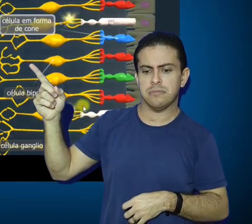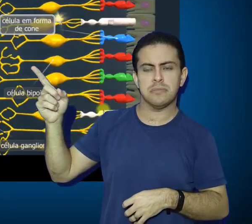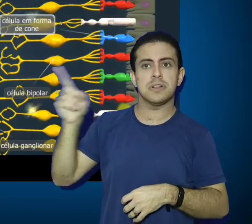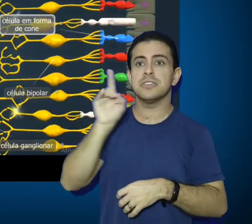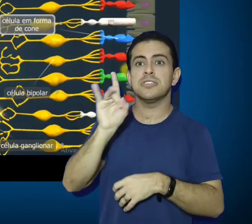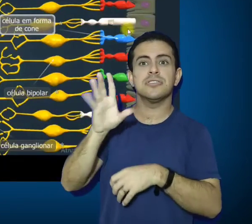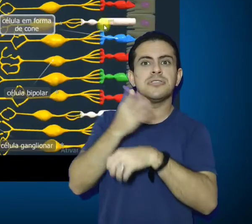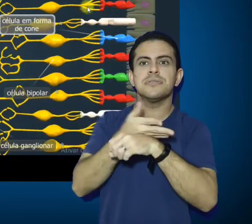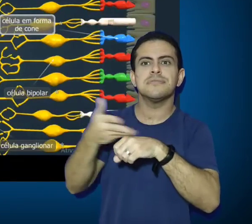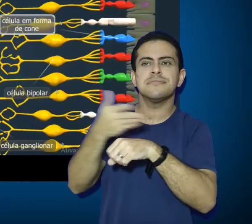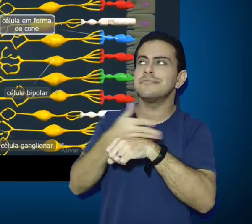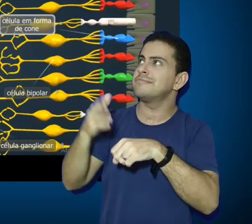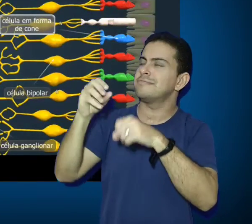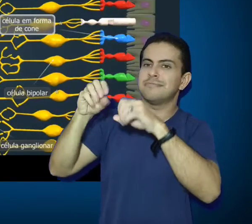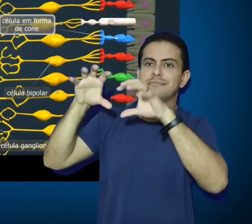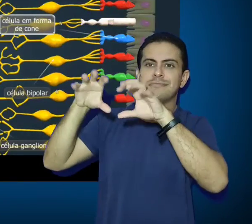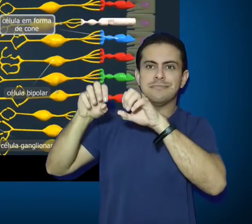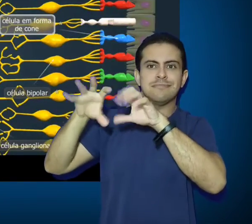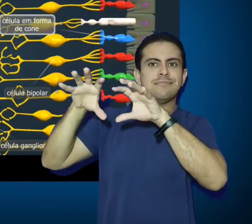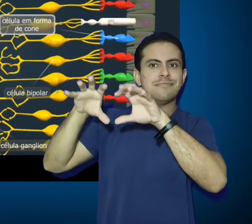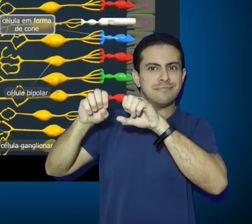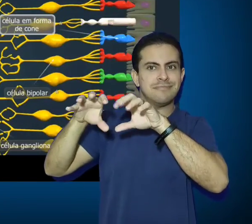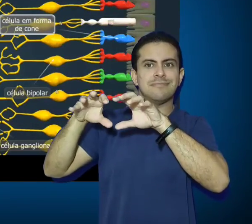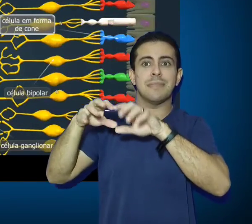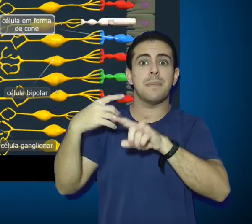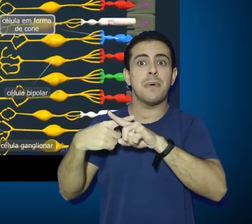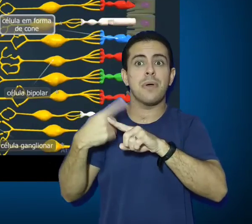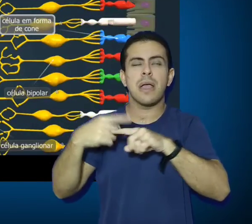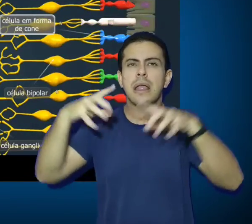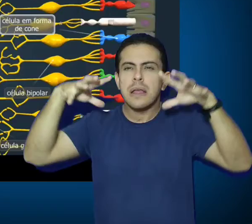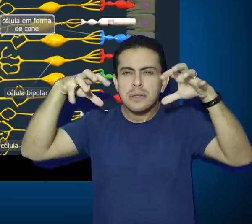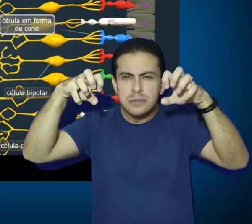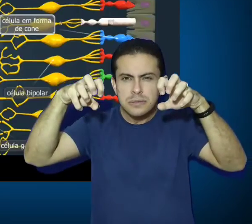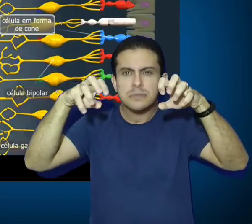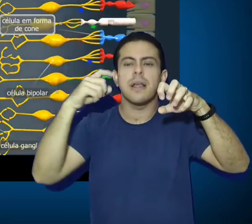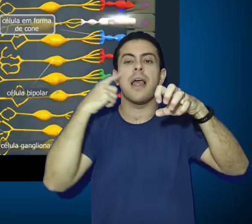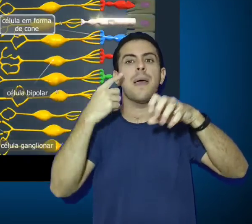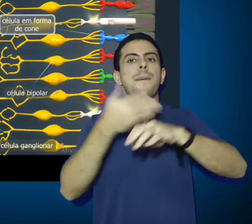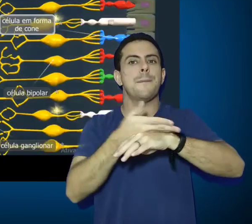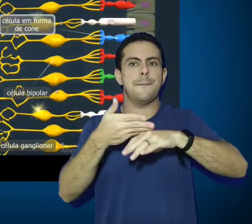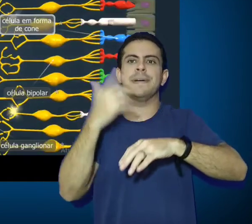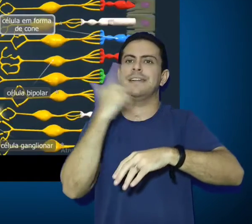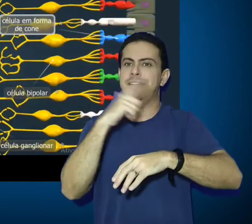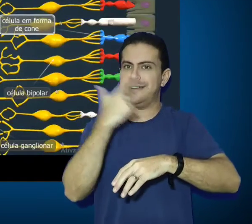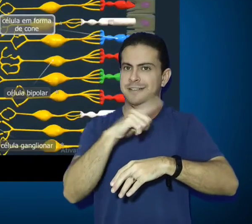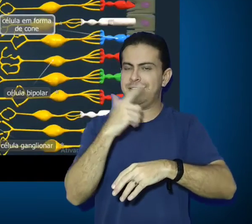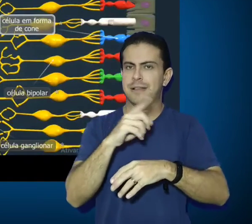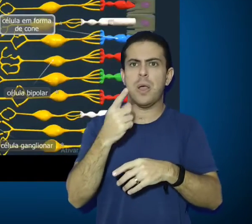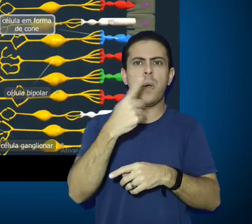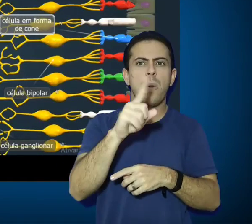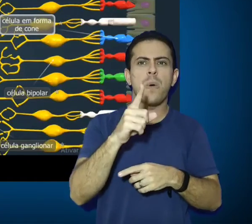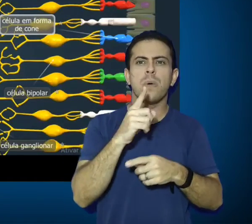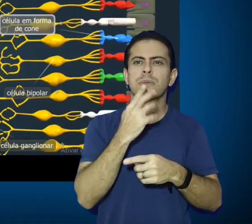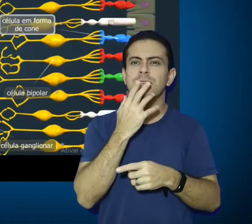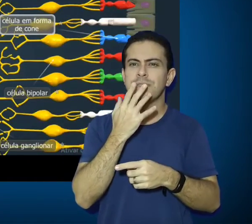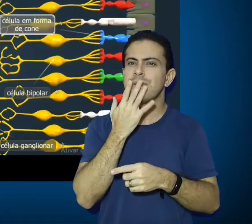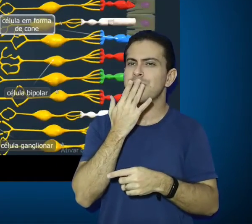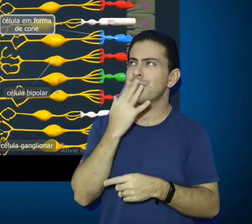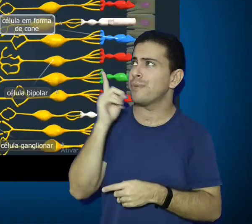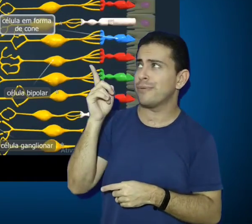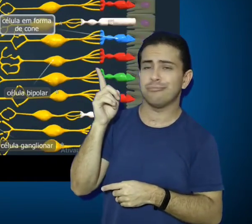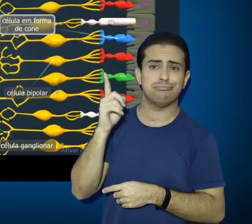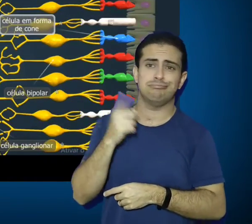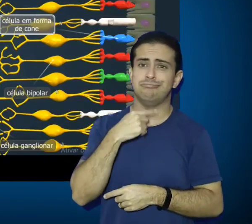óptico, mas os bastonetes conseguem, mesmo com baixa luz. Isso significa que elas são células mais